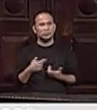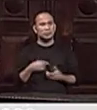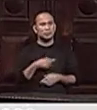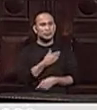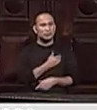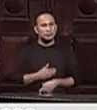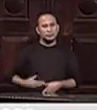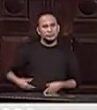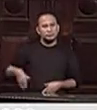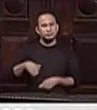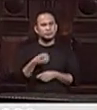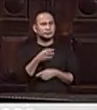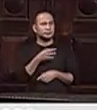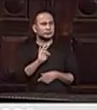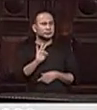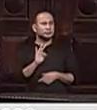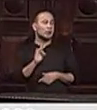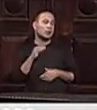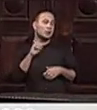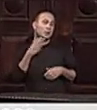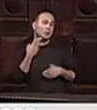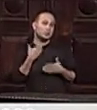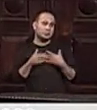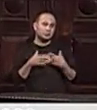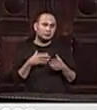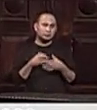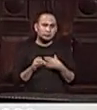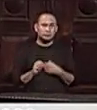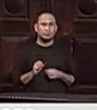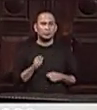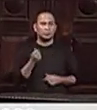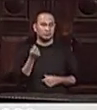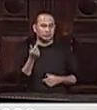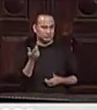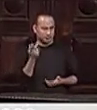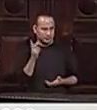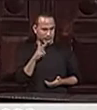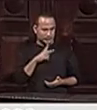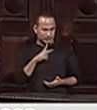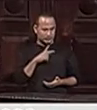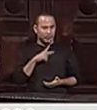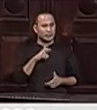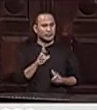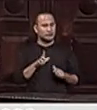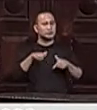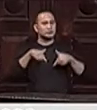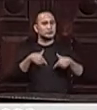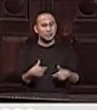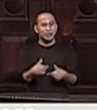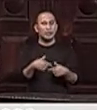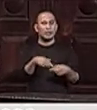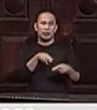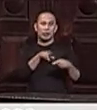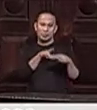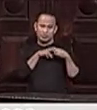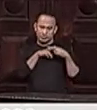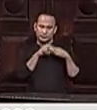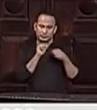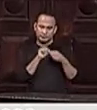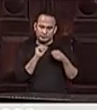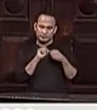federal, ou de qualquer maneira, com o próprio orçamento municipal, para que cumpra a sua responsabilidade